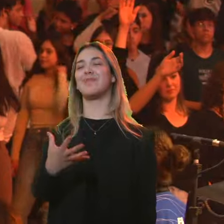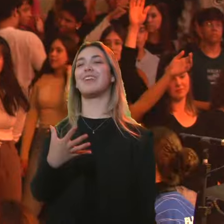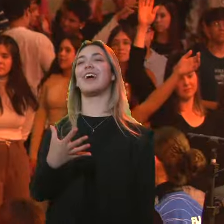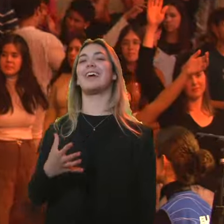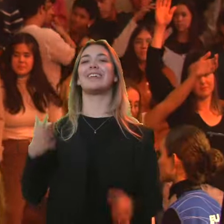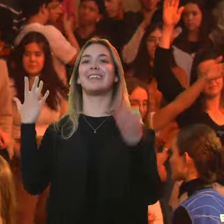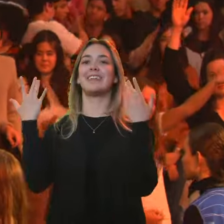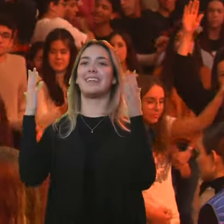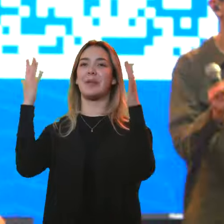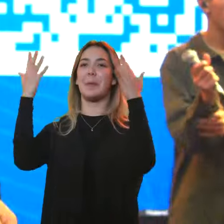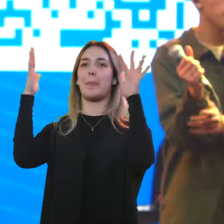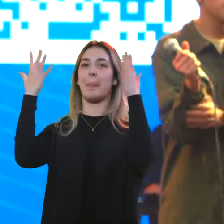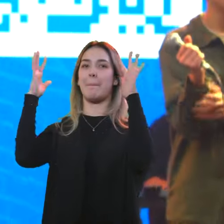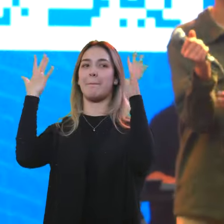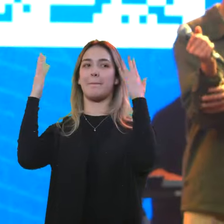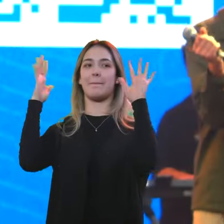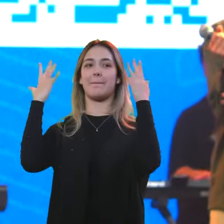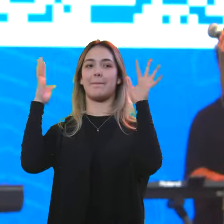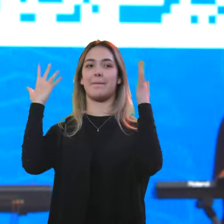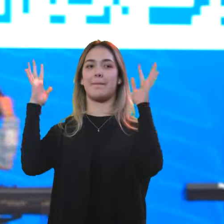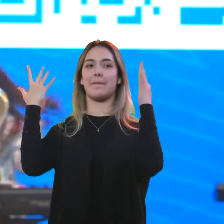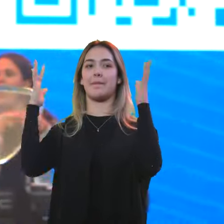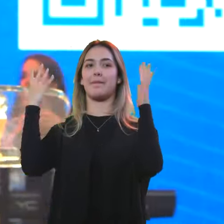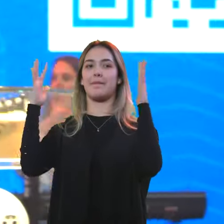salva de palmas para esse povo.